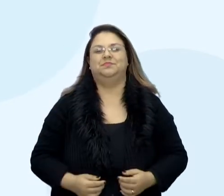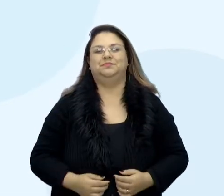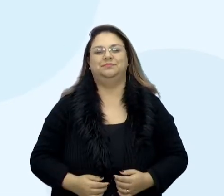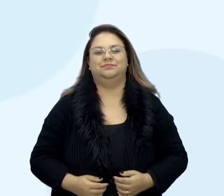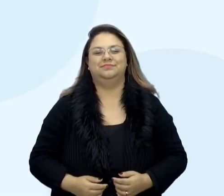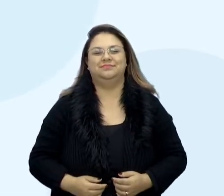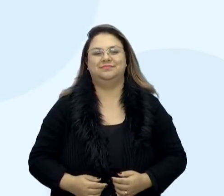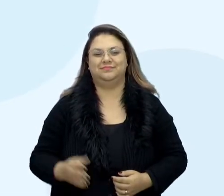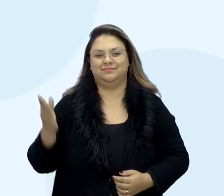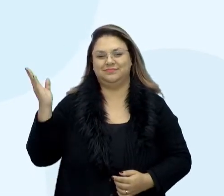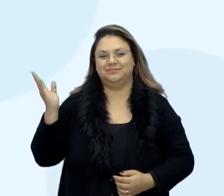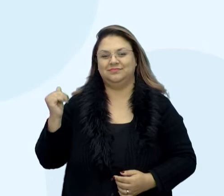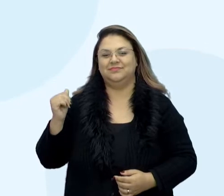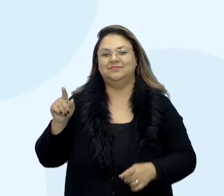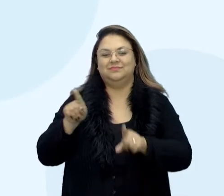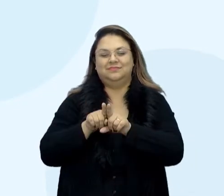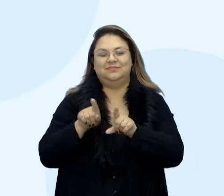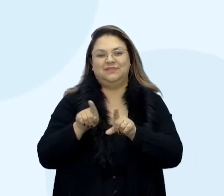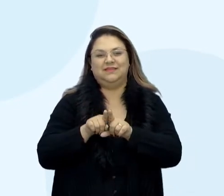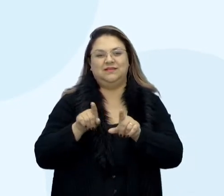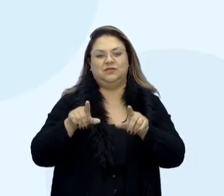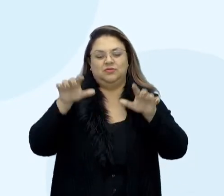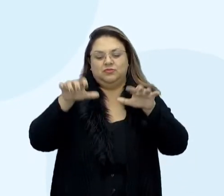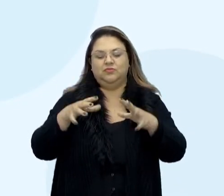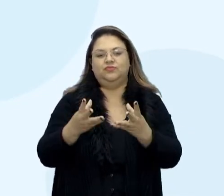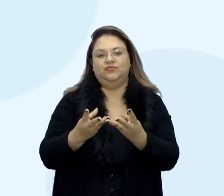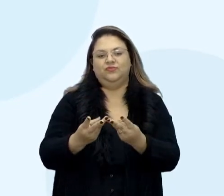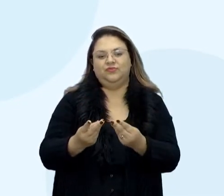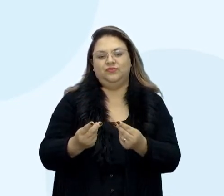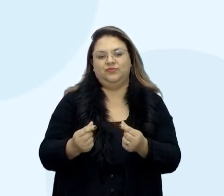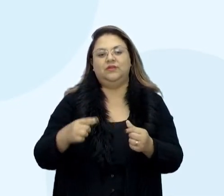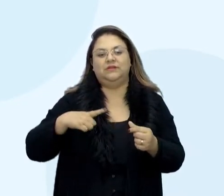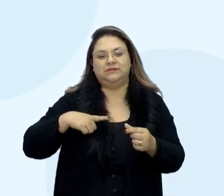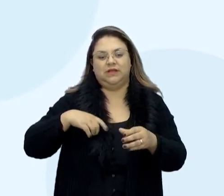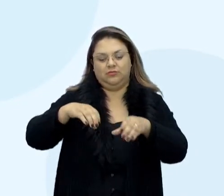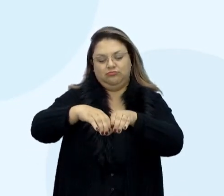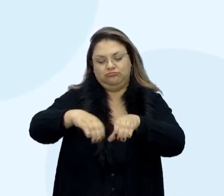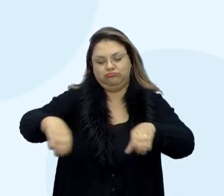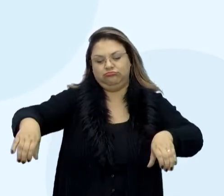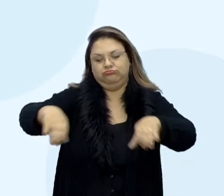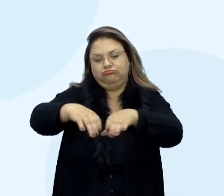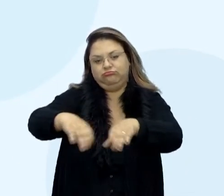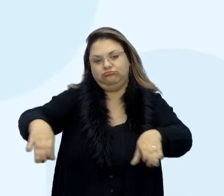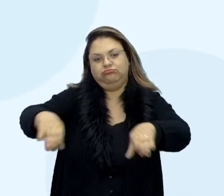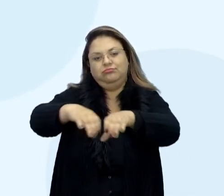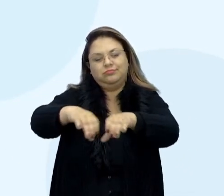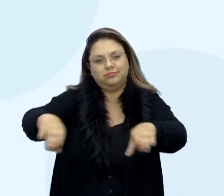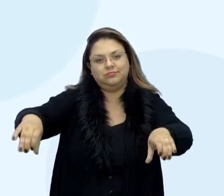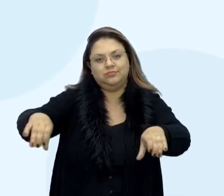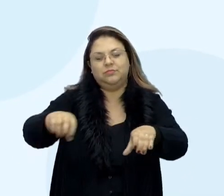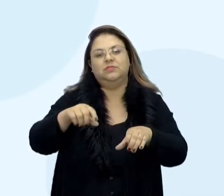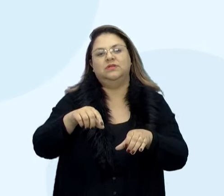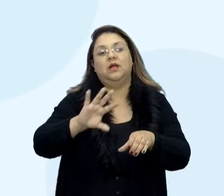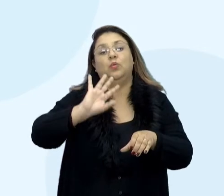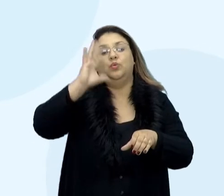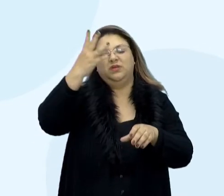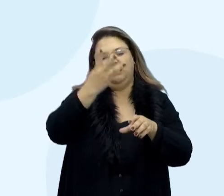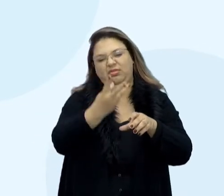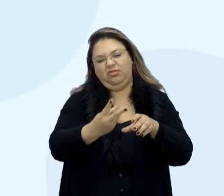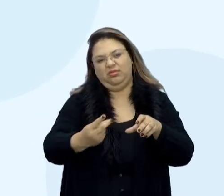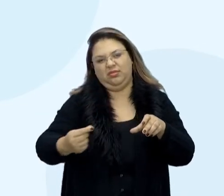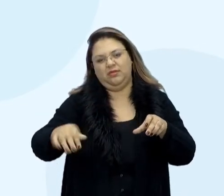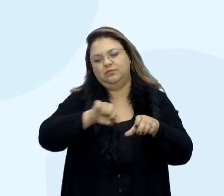decomposição, sobra aquele líquido chamado chorume, né, tem canaletas ali, canais que servem para escoar esse chorume